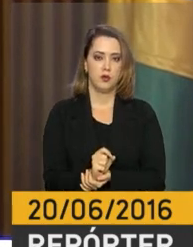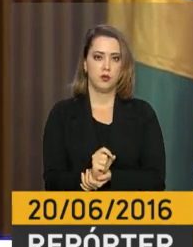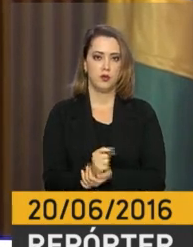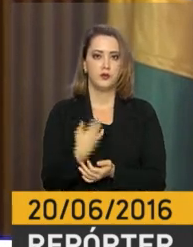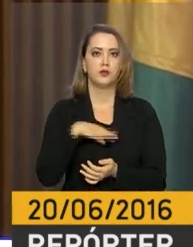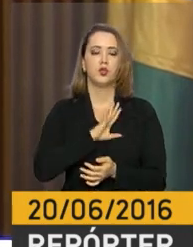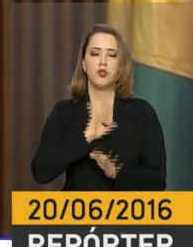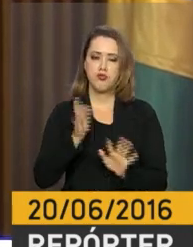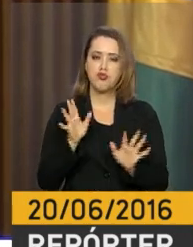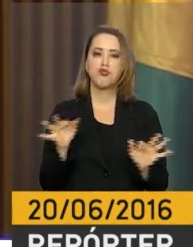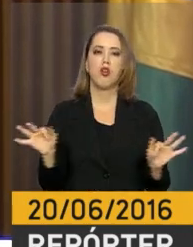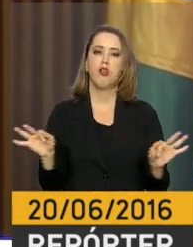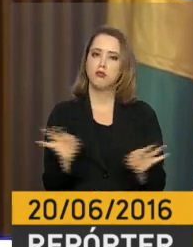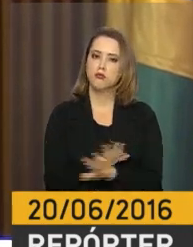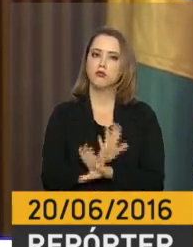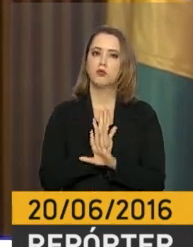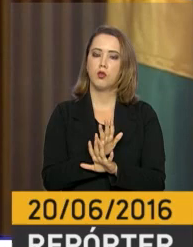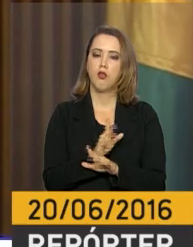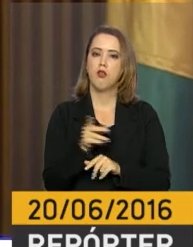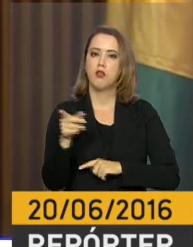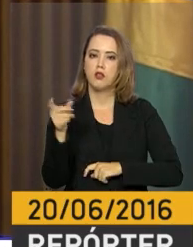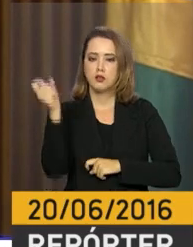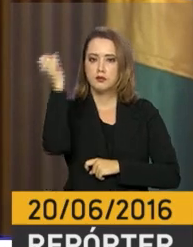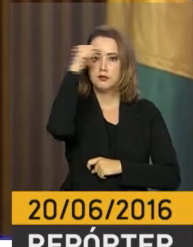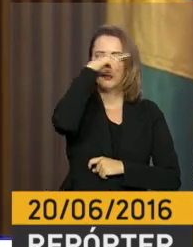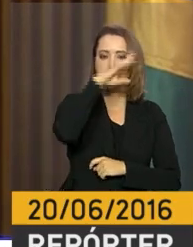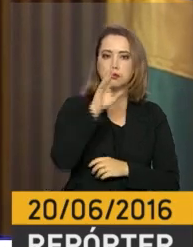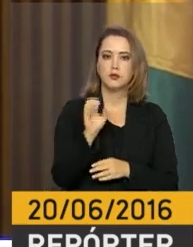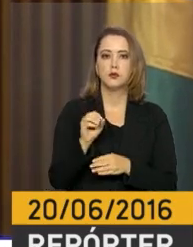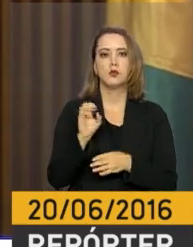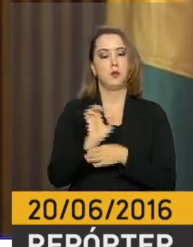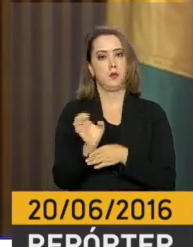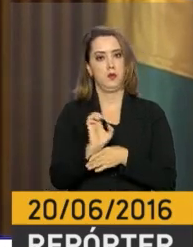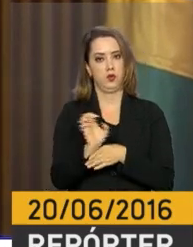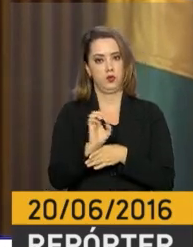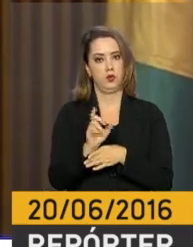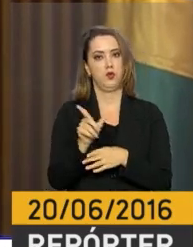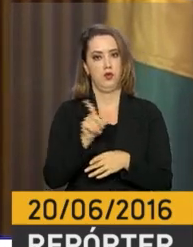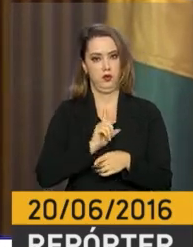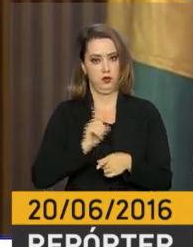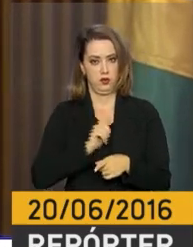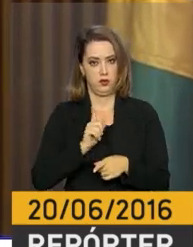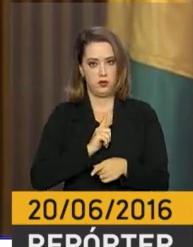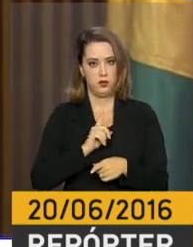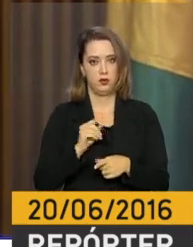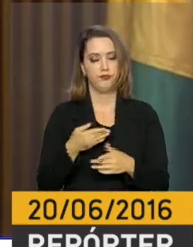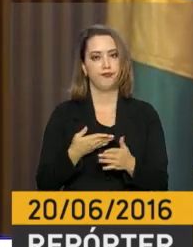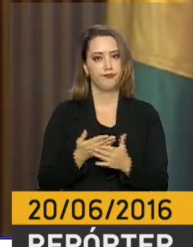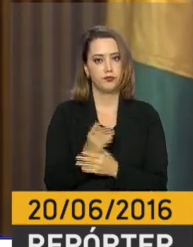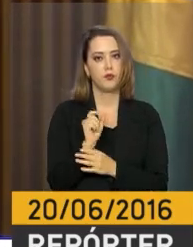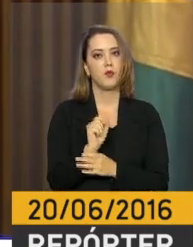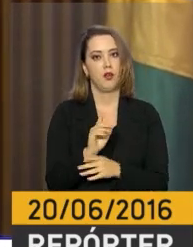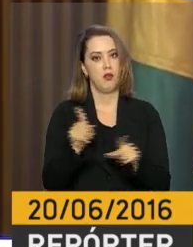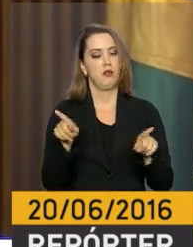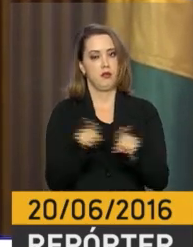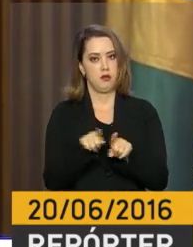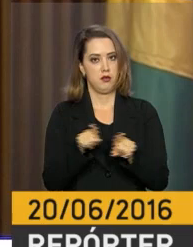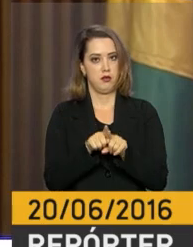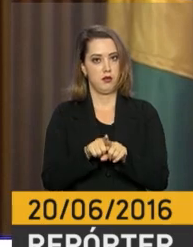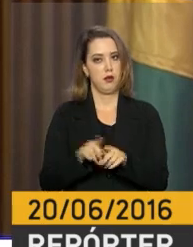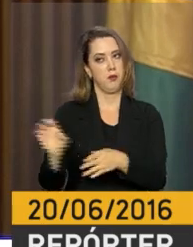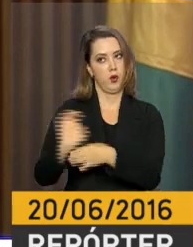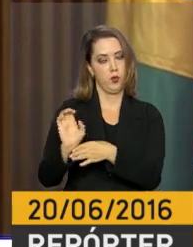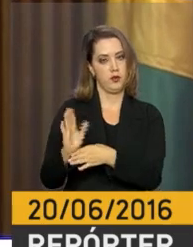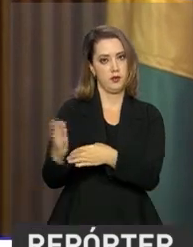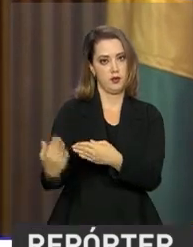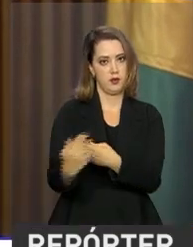pré resolvendo as dificuldades que os brasileiros estão passando também os estados se incorporam